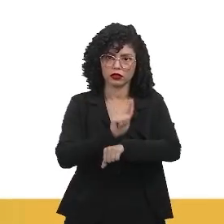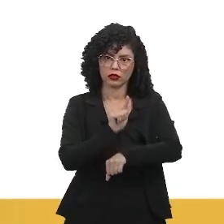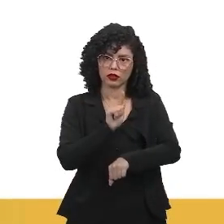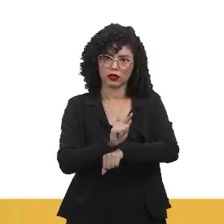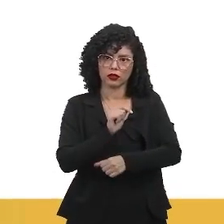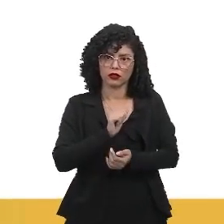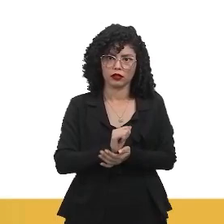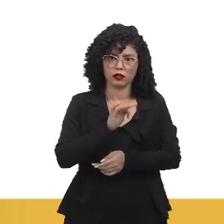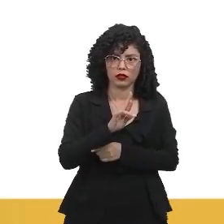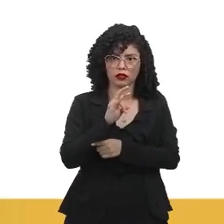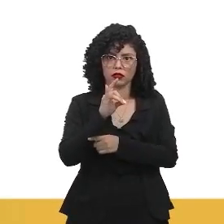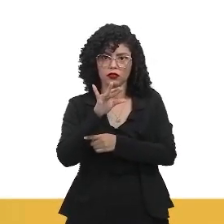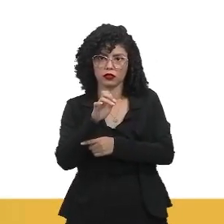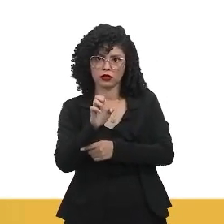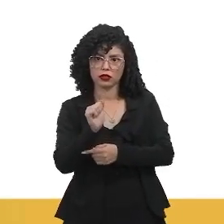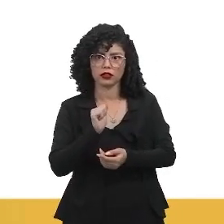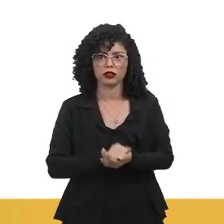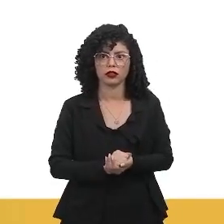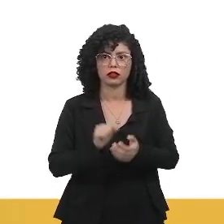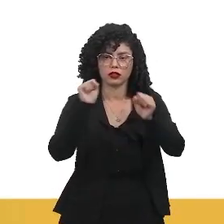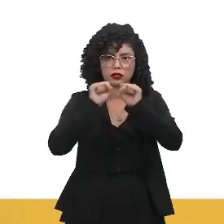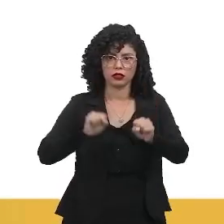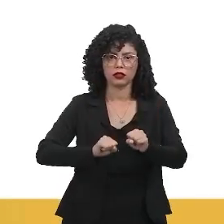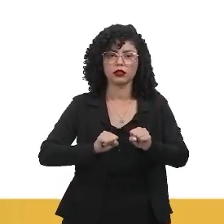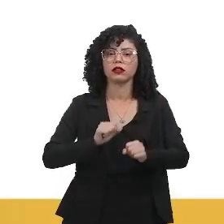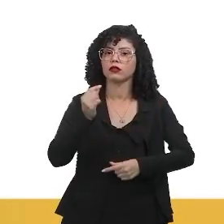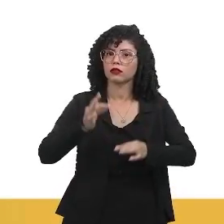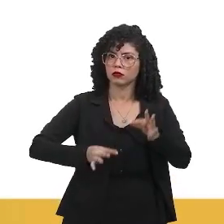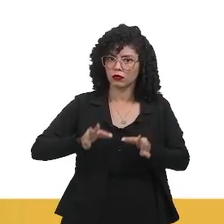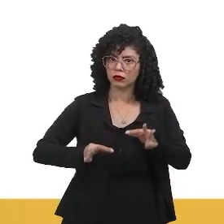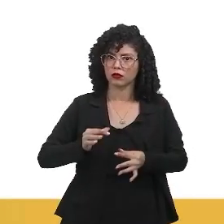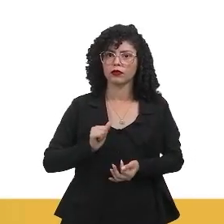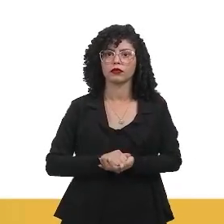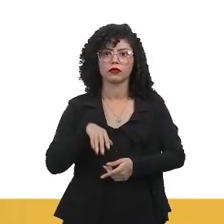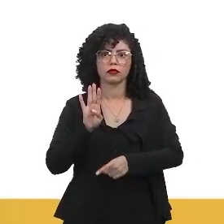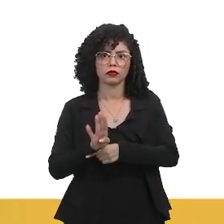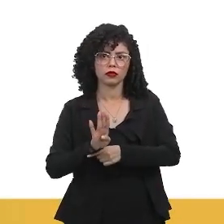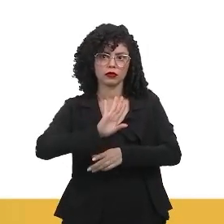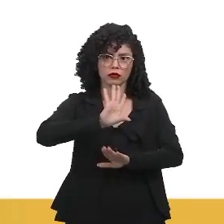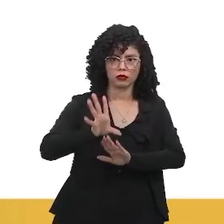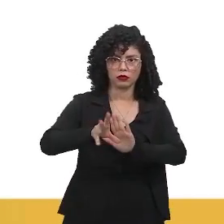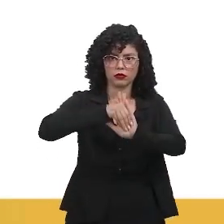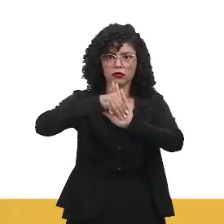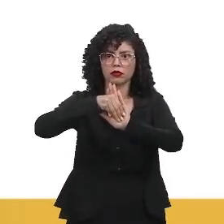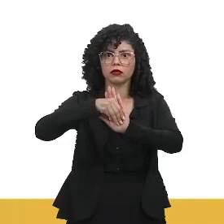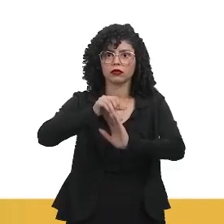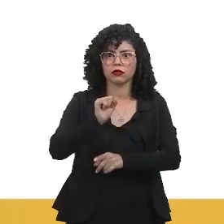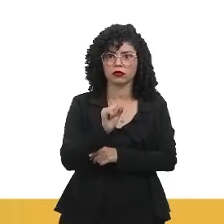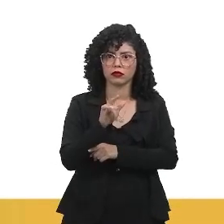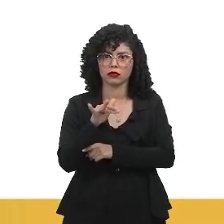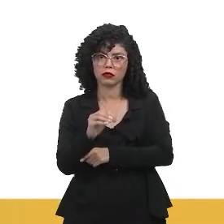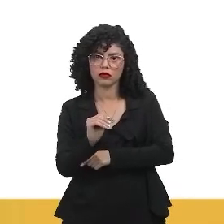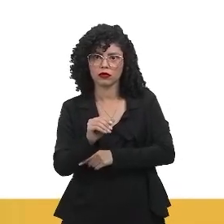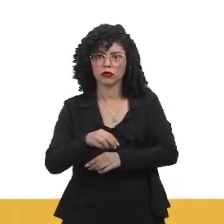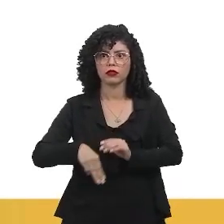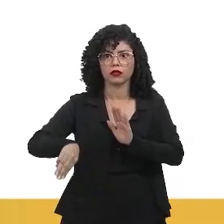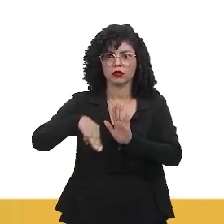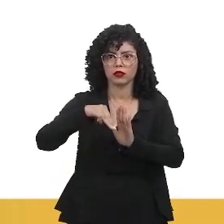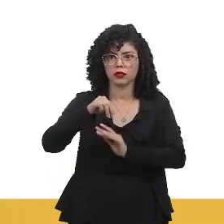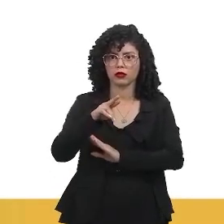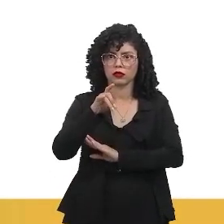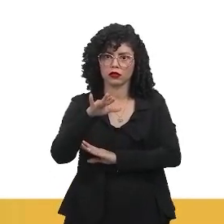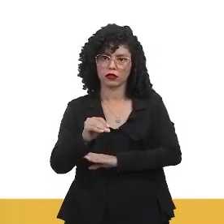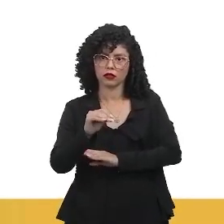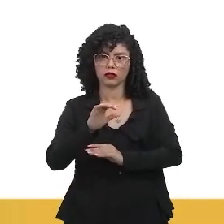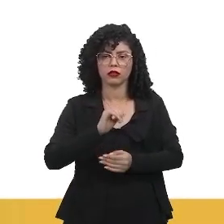das ilicitudes pelo sistema judicial. Letra B, aplicação das sanções pelo